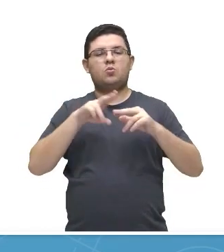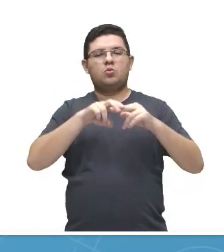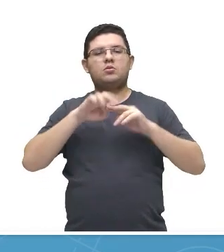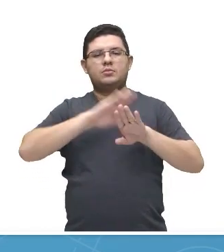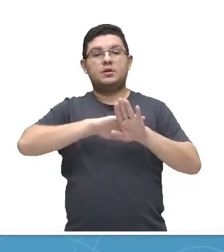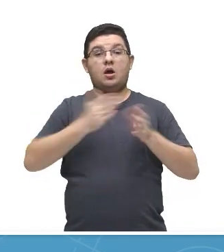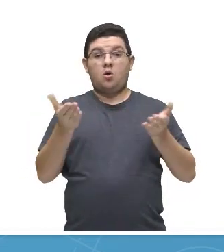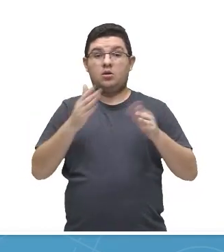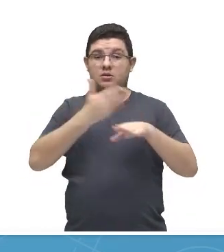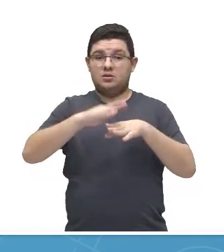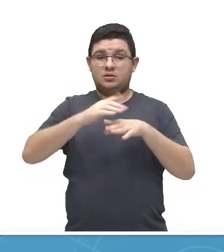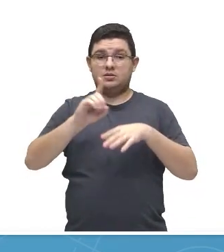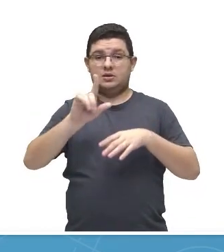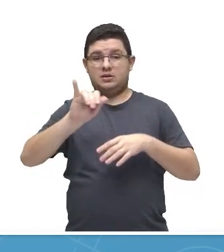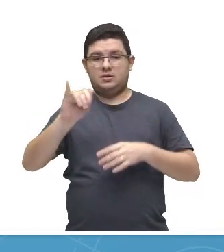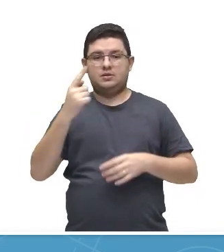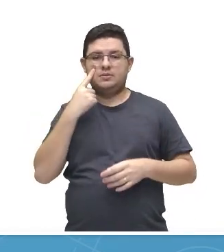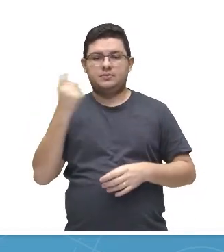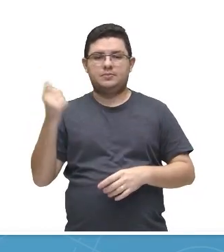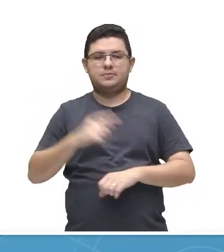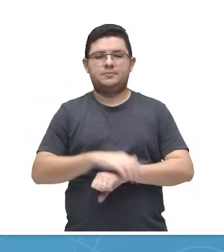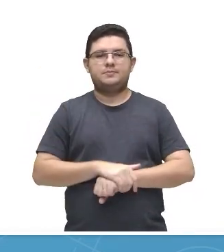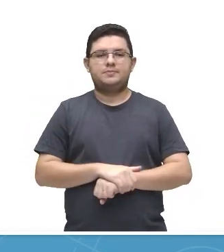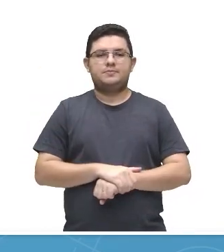nossa DLI.